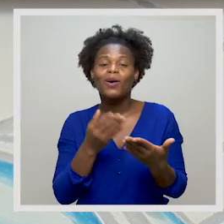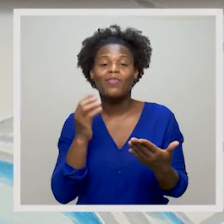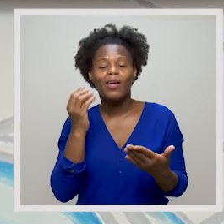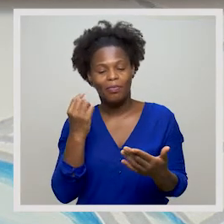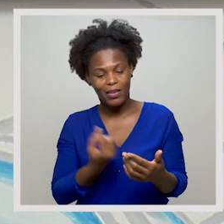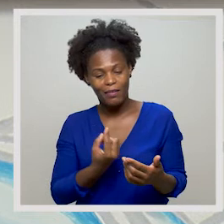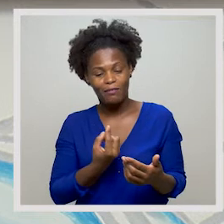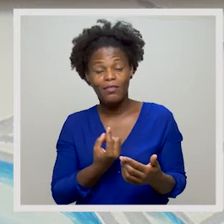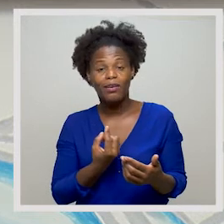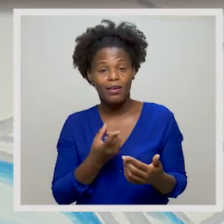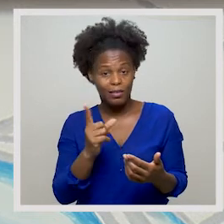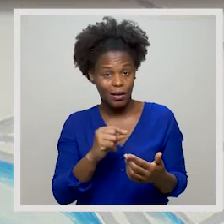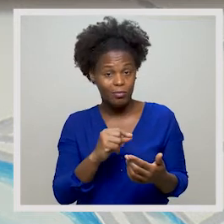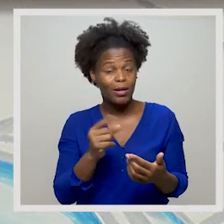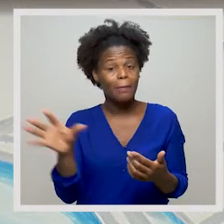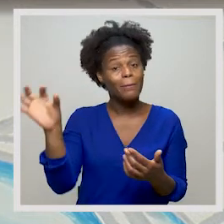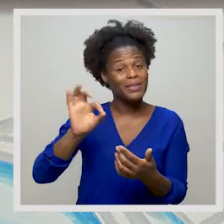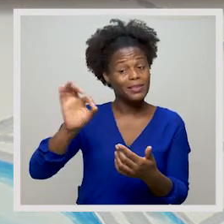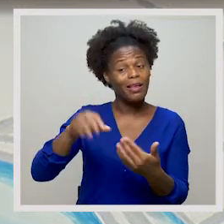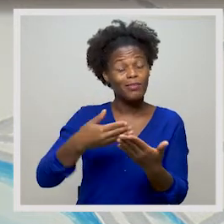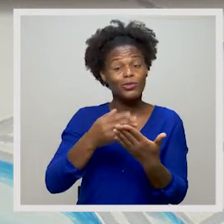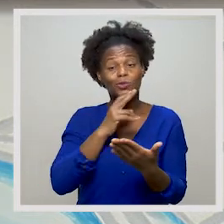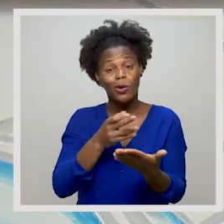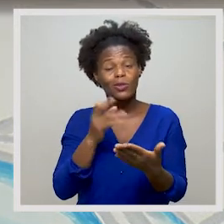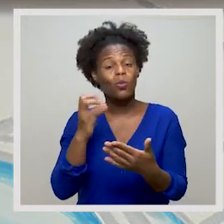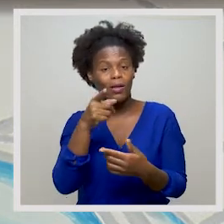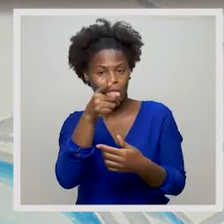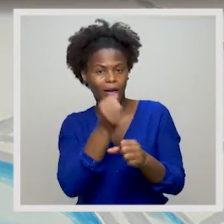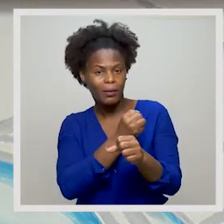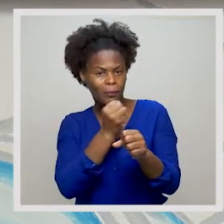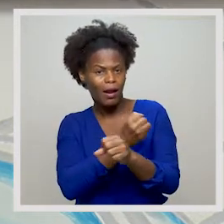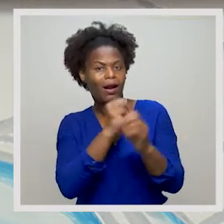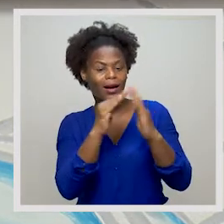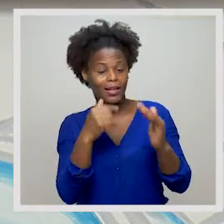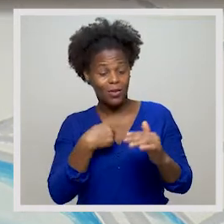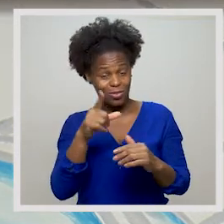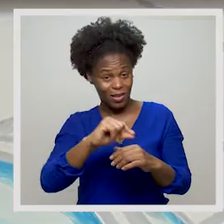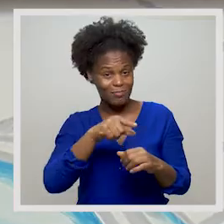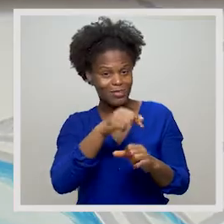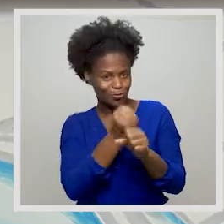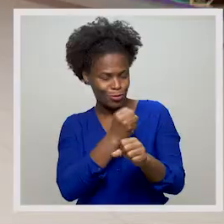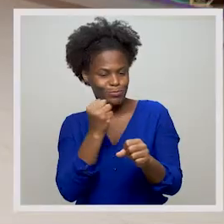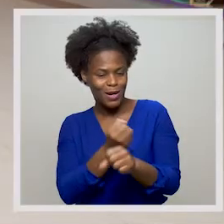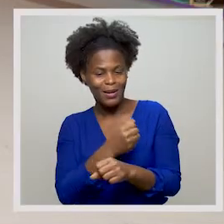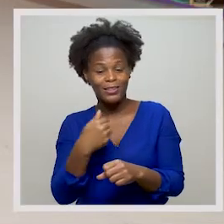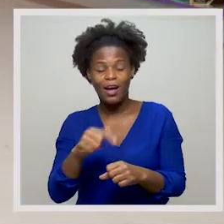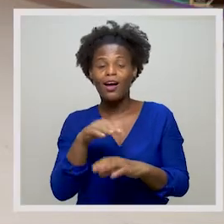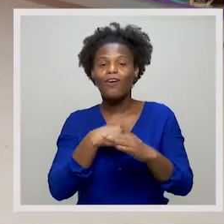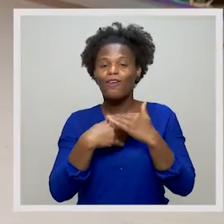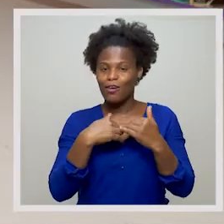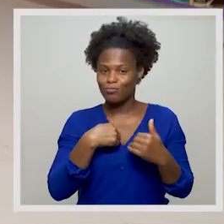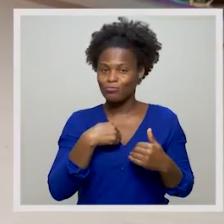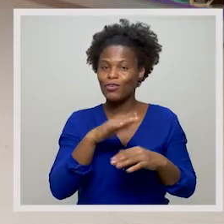resposta deve ser dada em percentagem. Enquanto estavam ali a trabalhar em casa, eu também estava a trabalhar. Eu